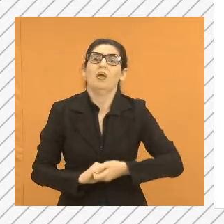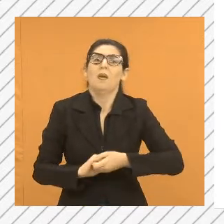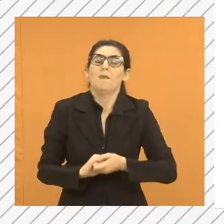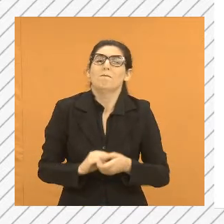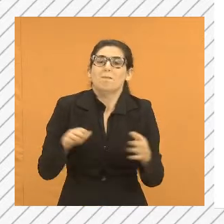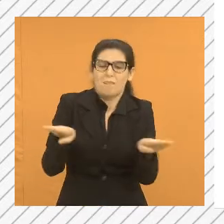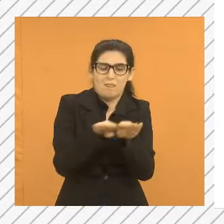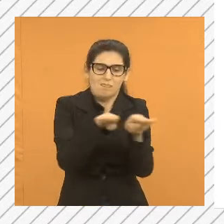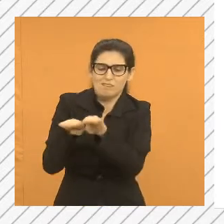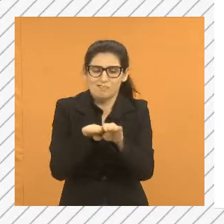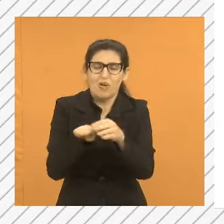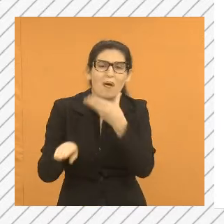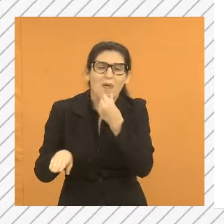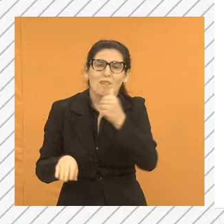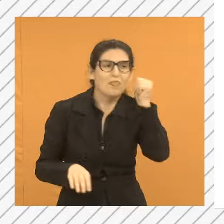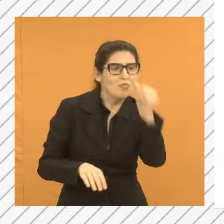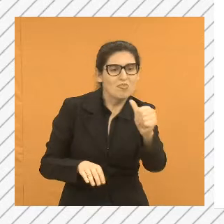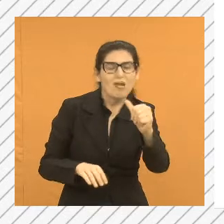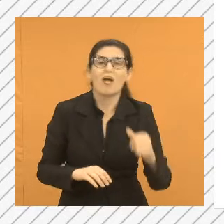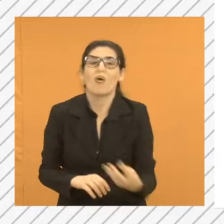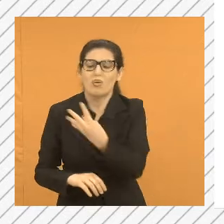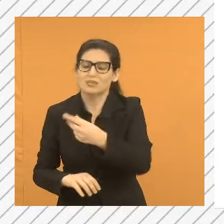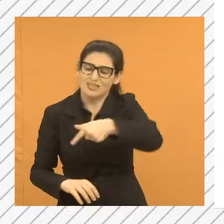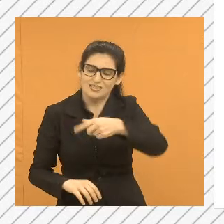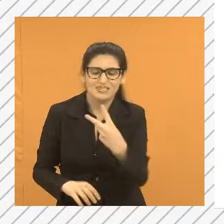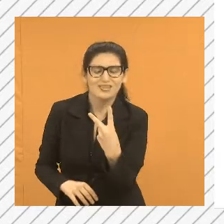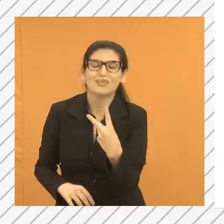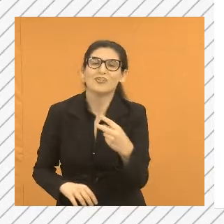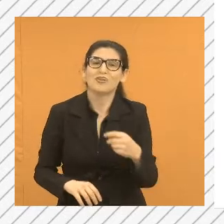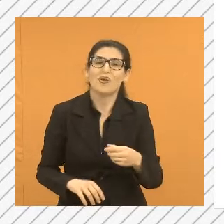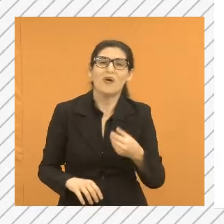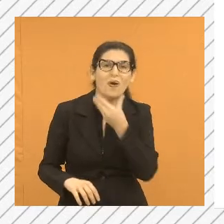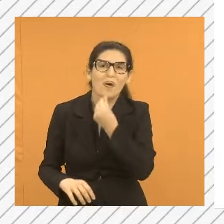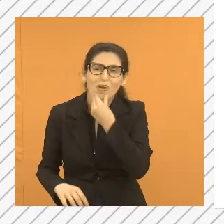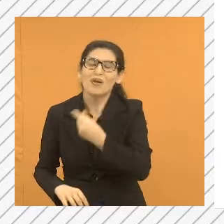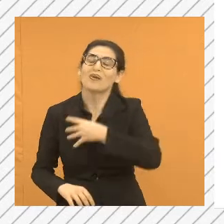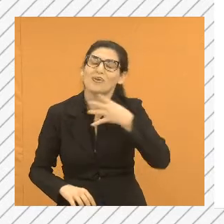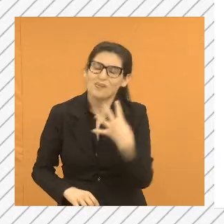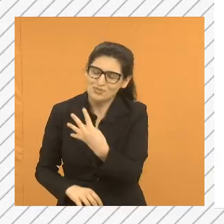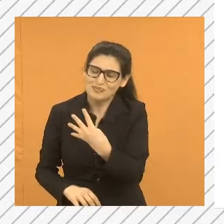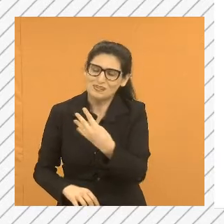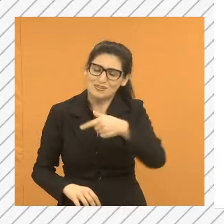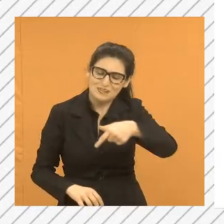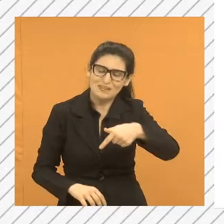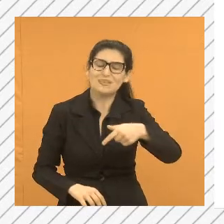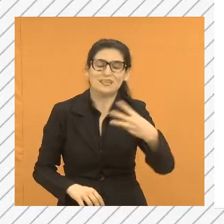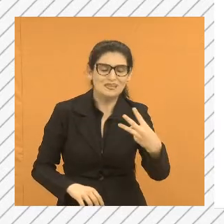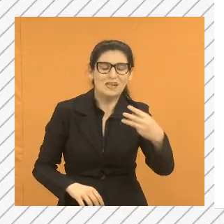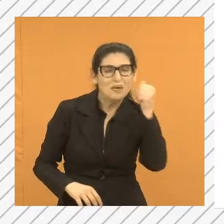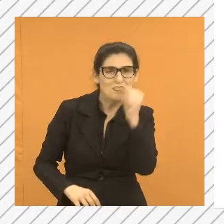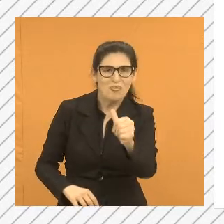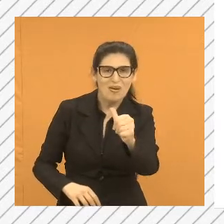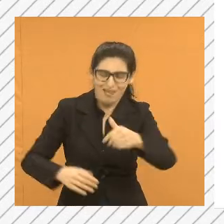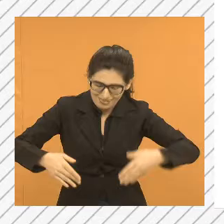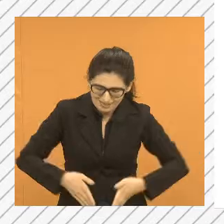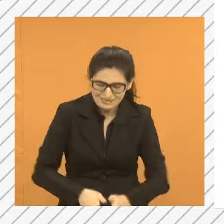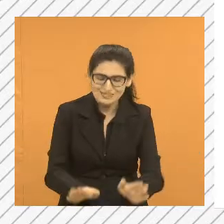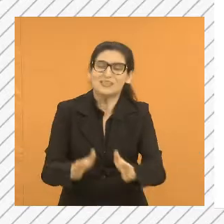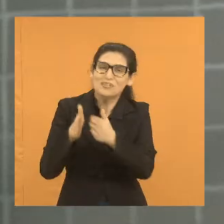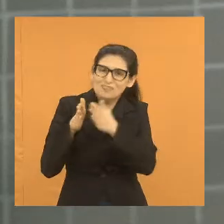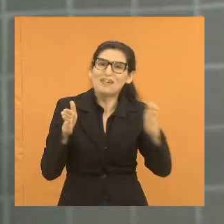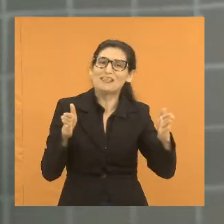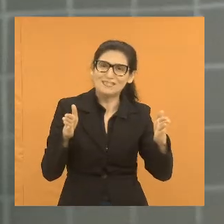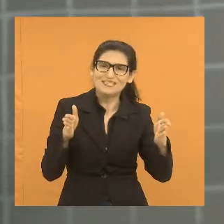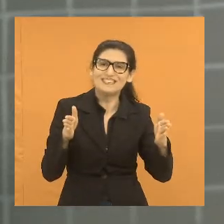meninas. 472 meninos e 473 meninas nascidas no